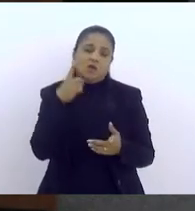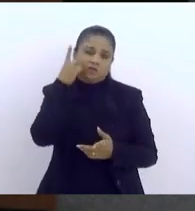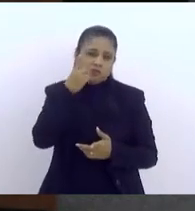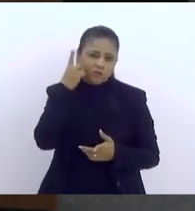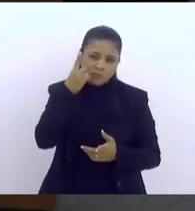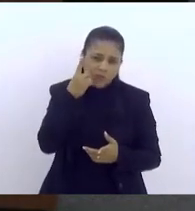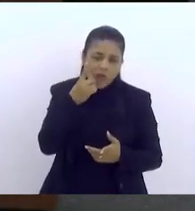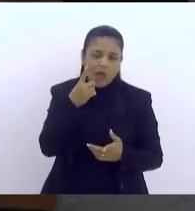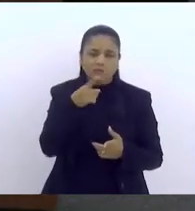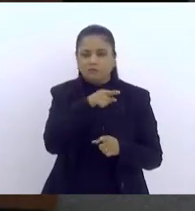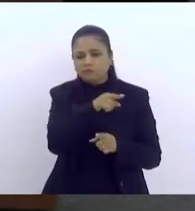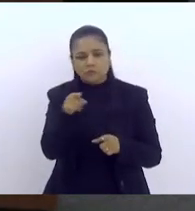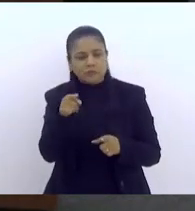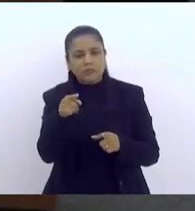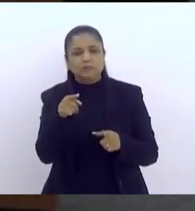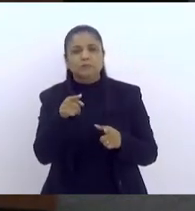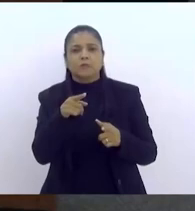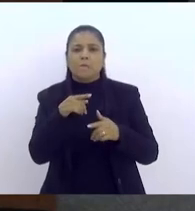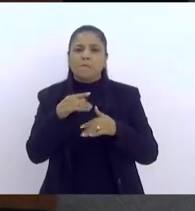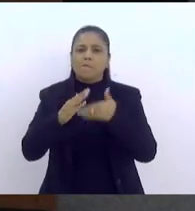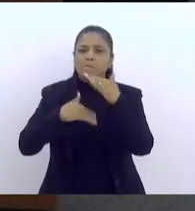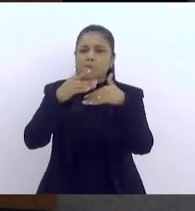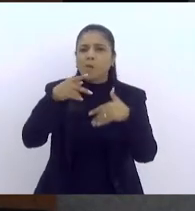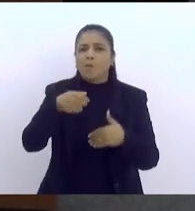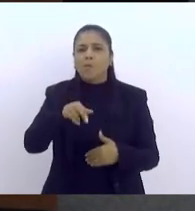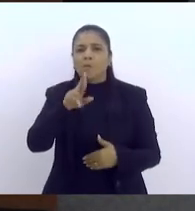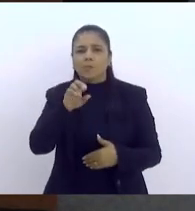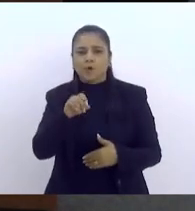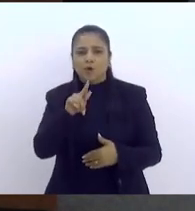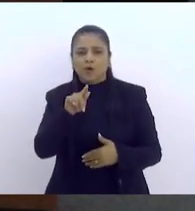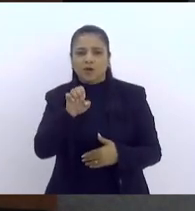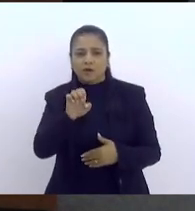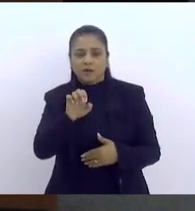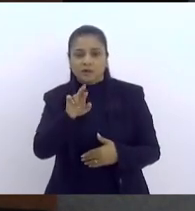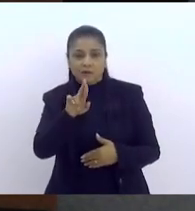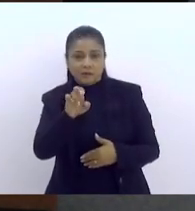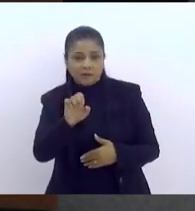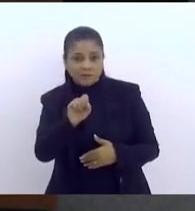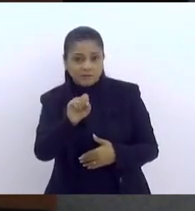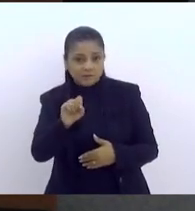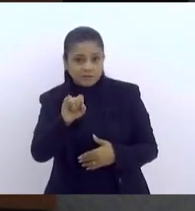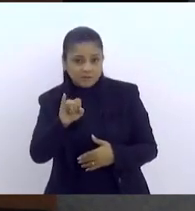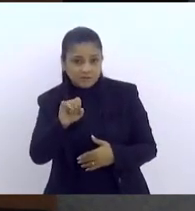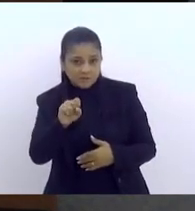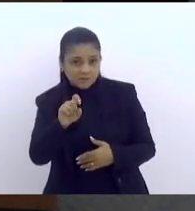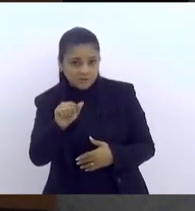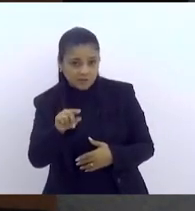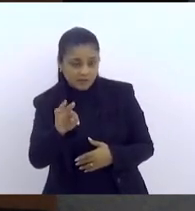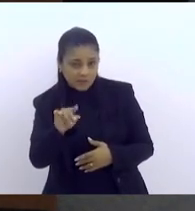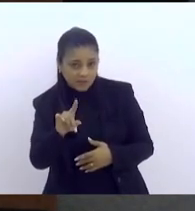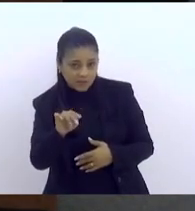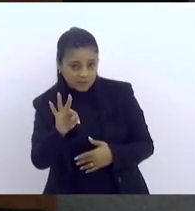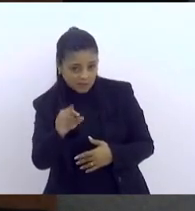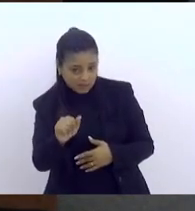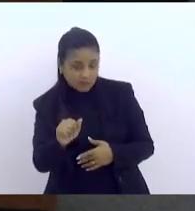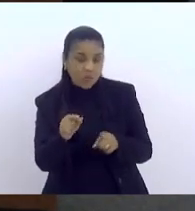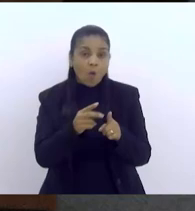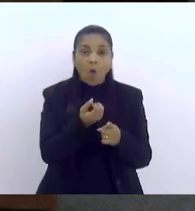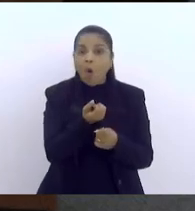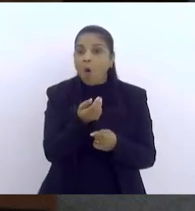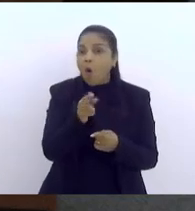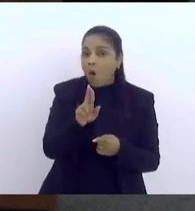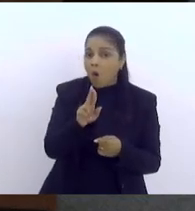como conservadores ou progressistas, aos deputados que estão aqui para entender a importância de uma comenda como essa e